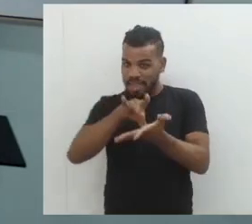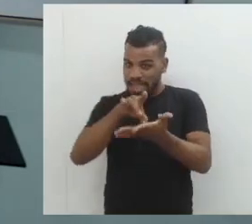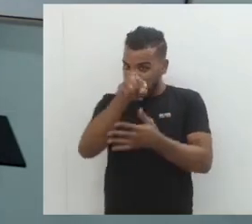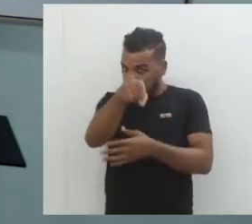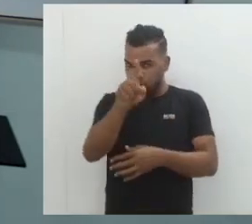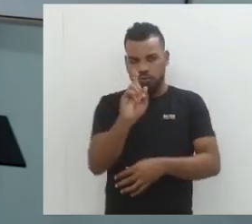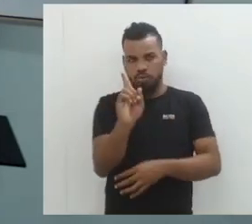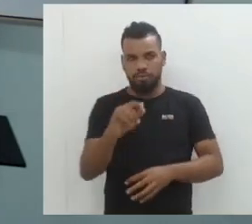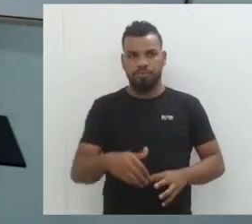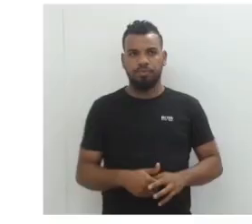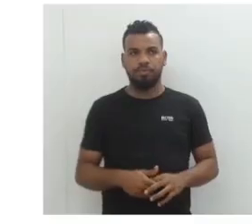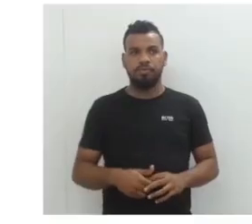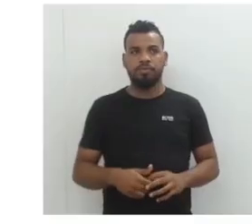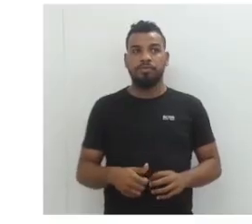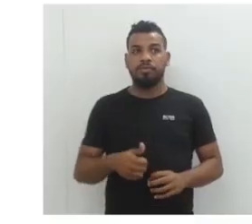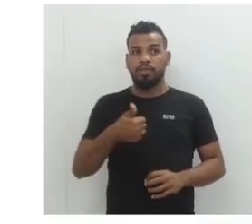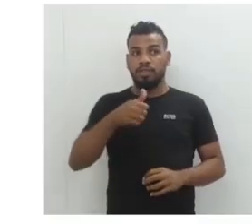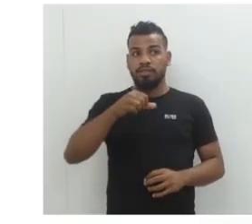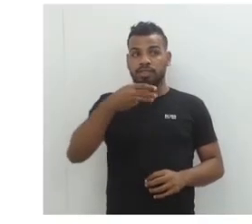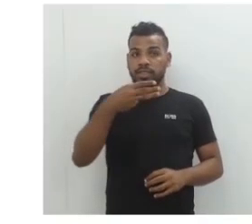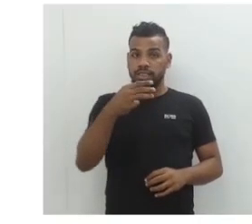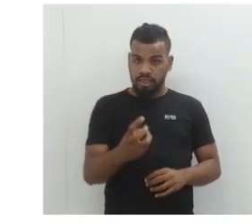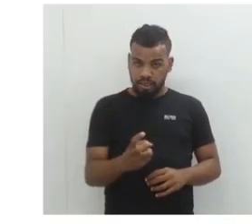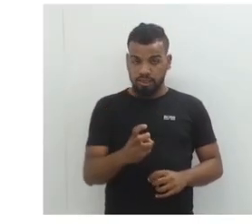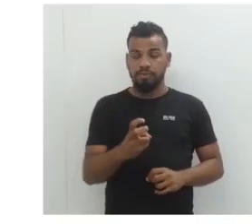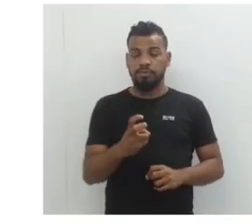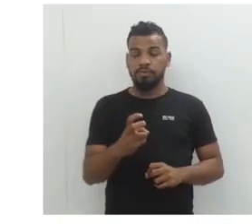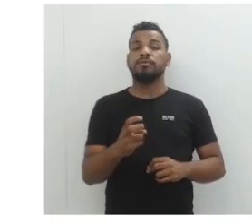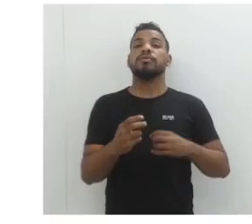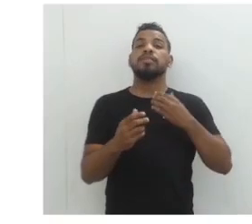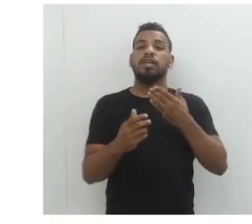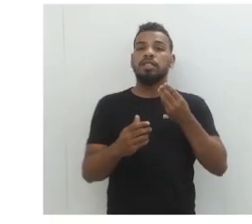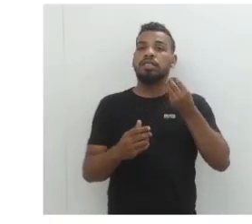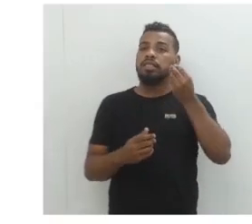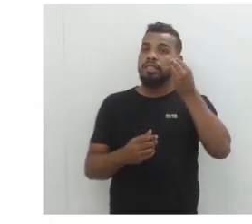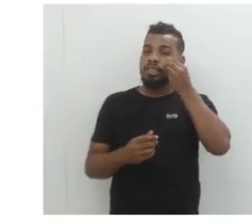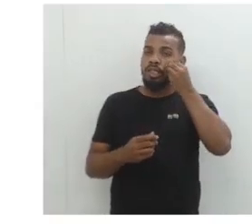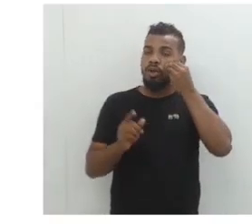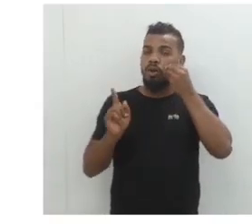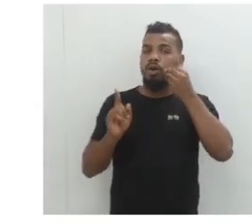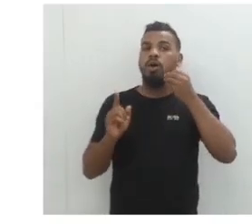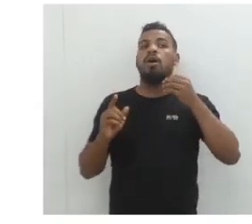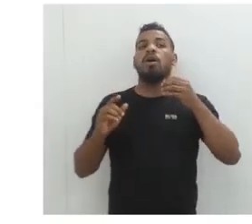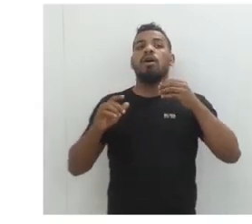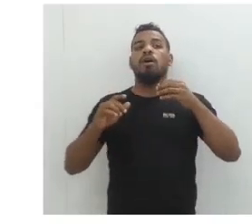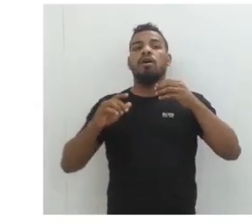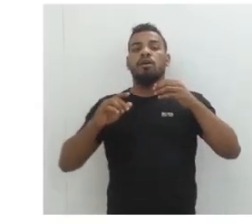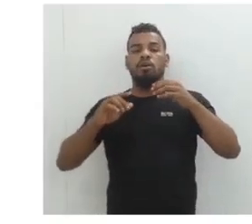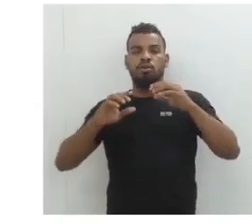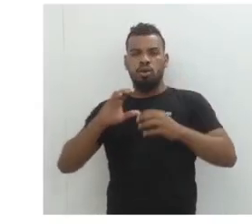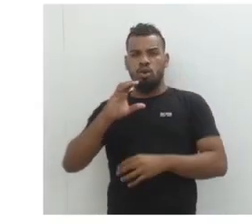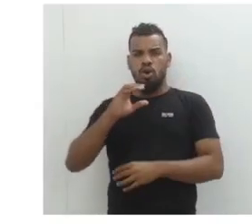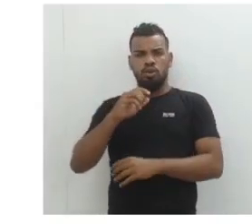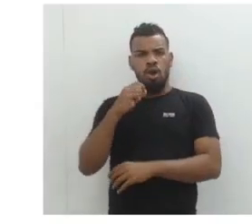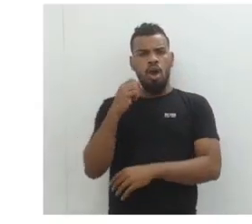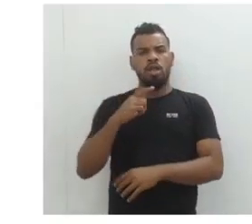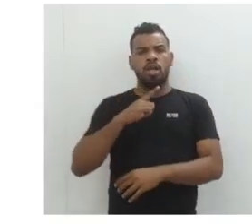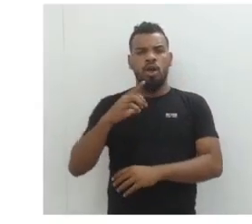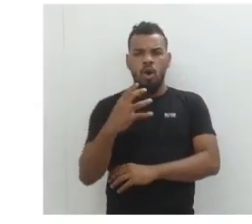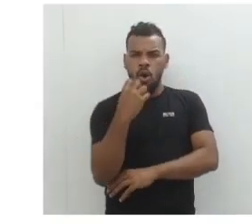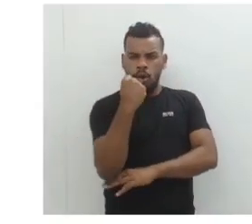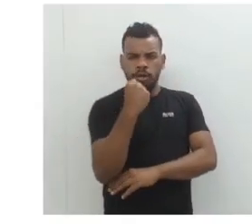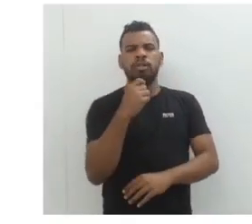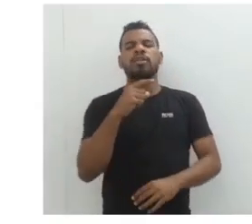aconteceu. Em 1935, então, a intentona comunista liderada por Luiz Carlos